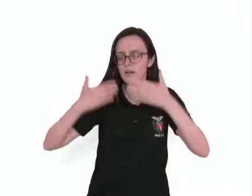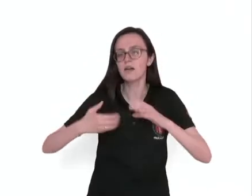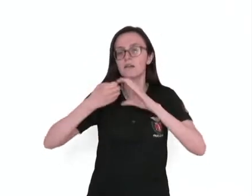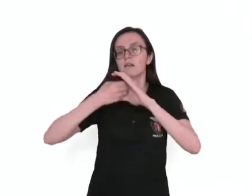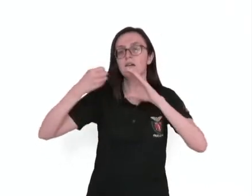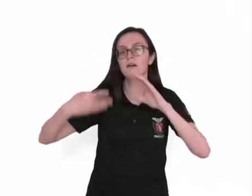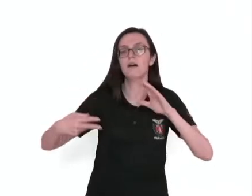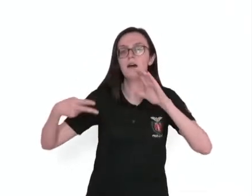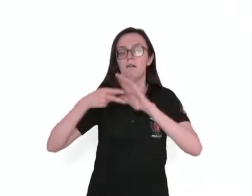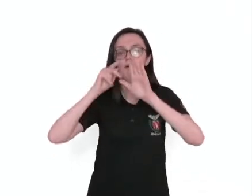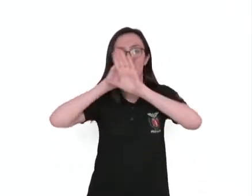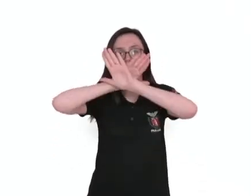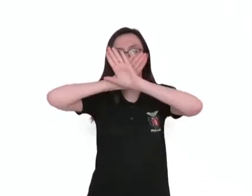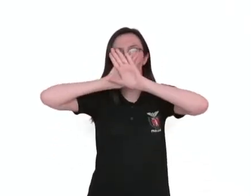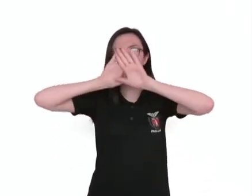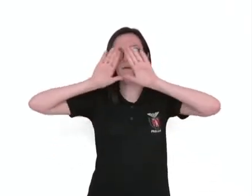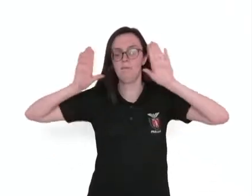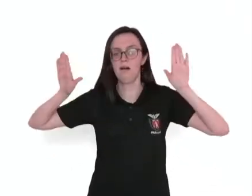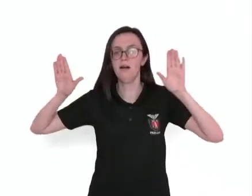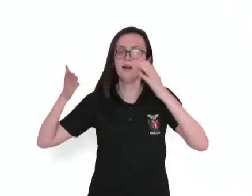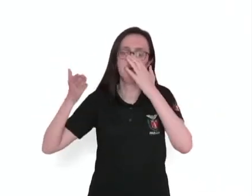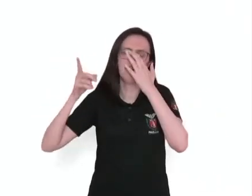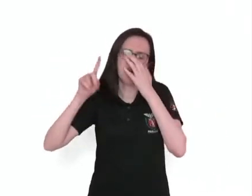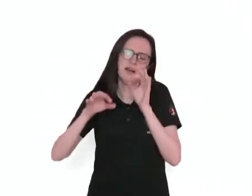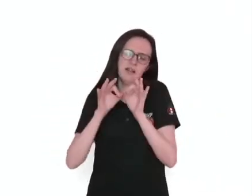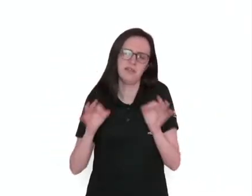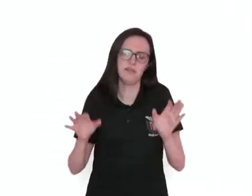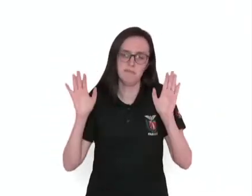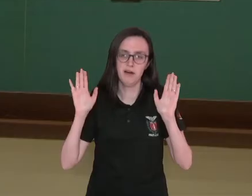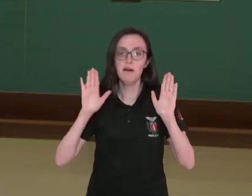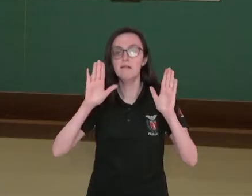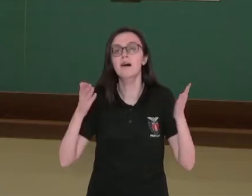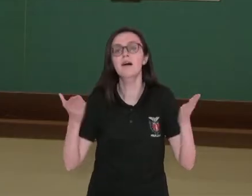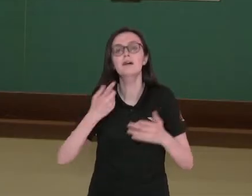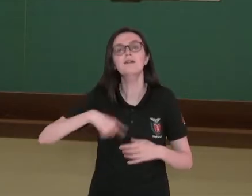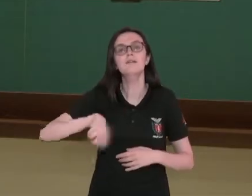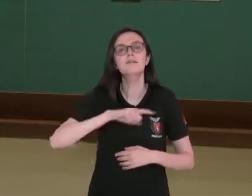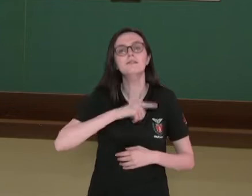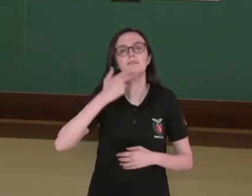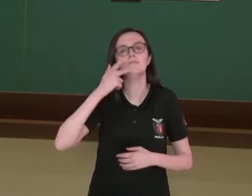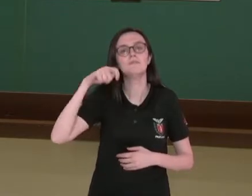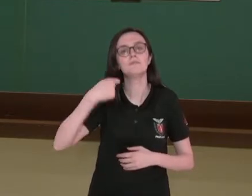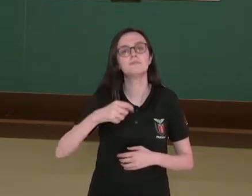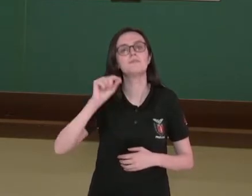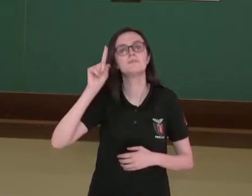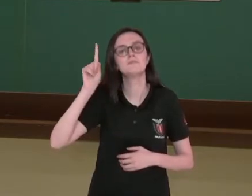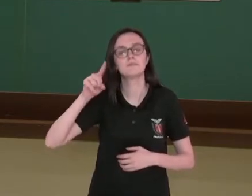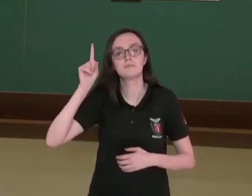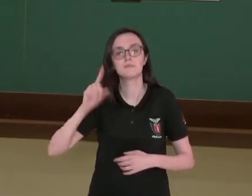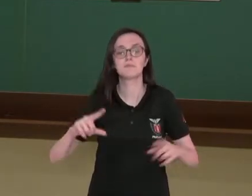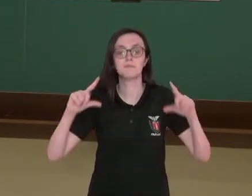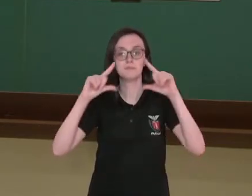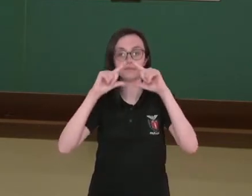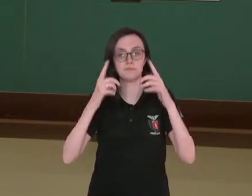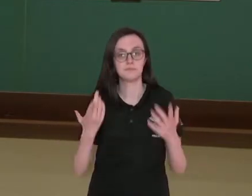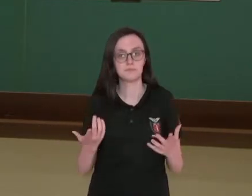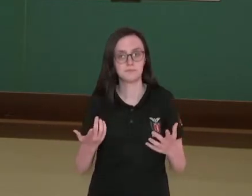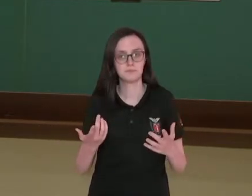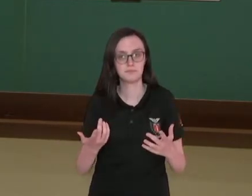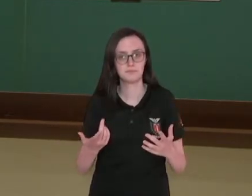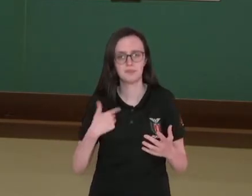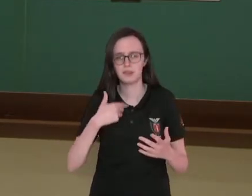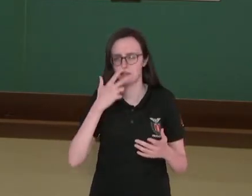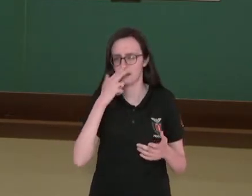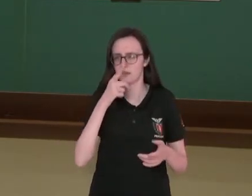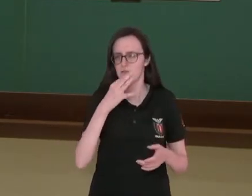figuras planas, tá? Simples, né? E agora nós vamos falar sobre o triângulo. Você conhece o triângulo? Ah, acho que